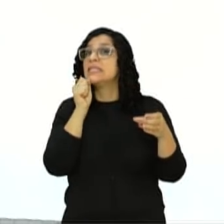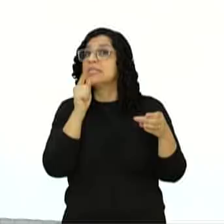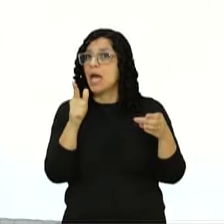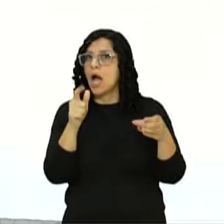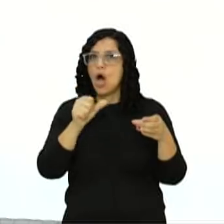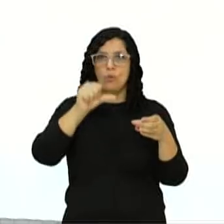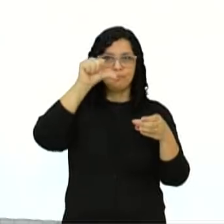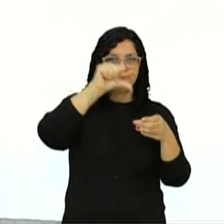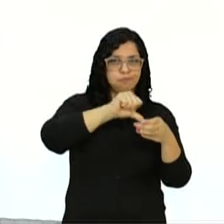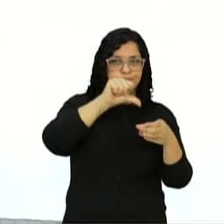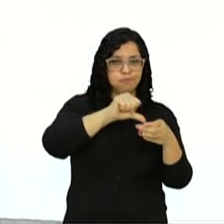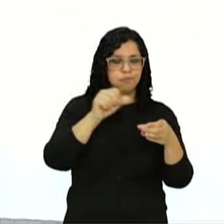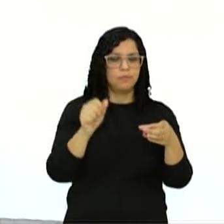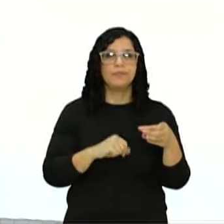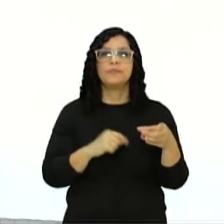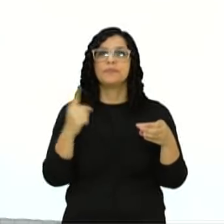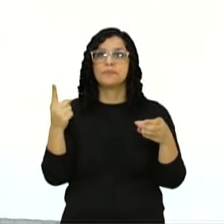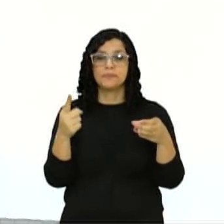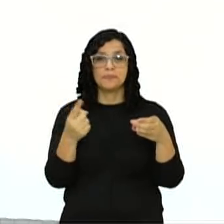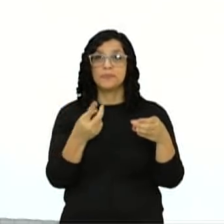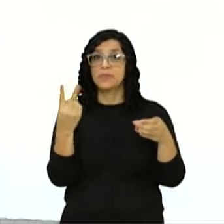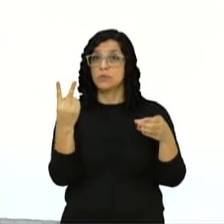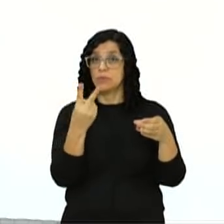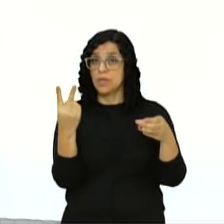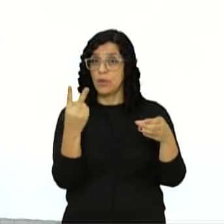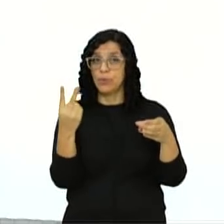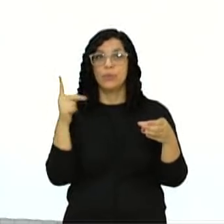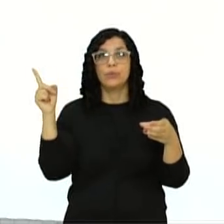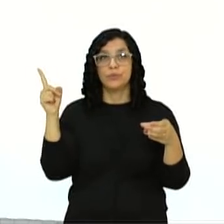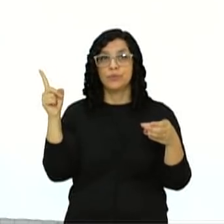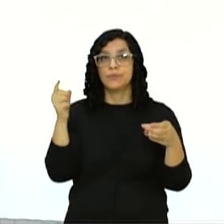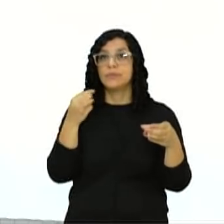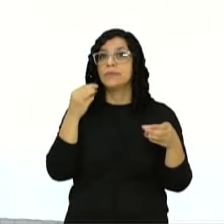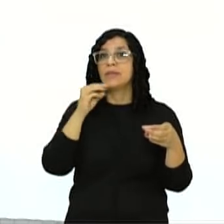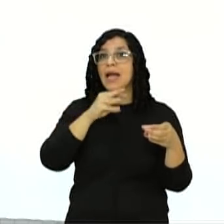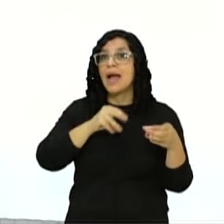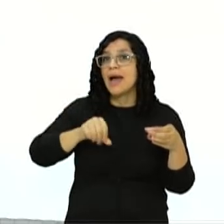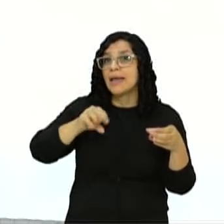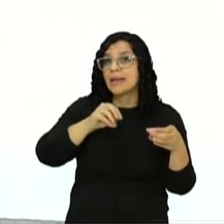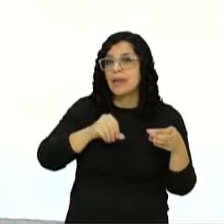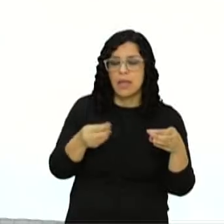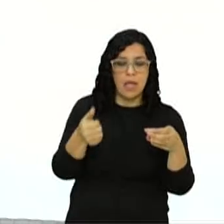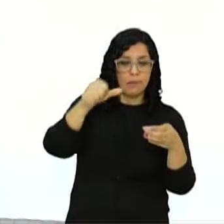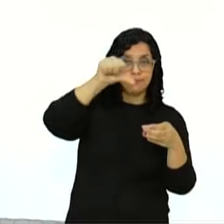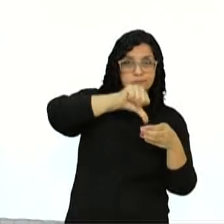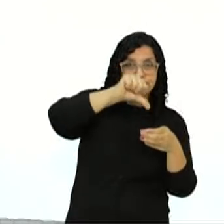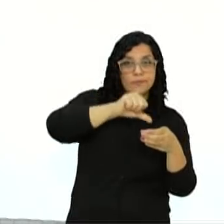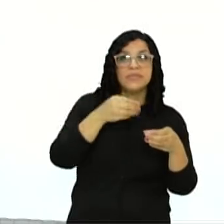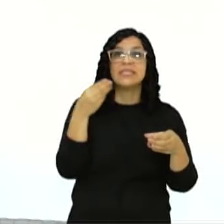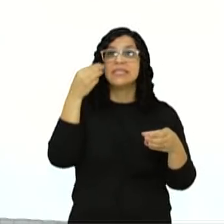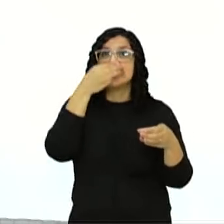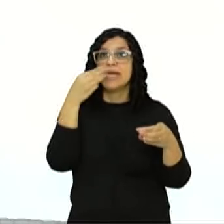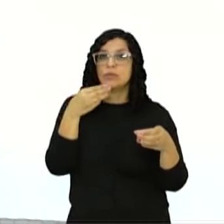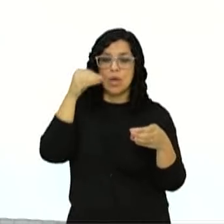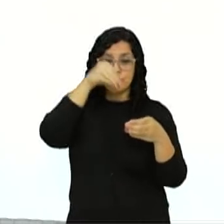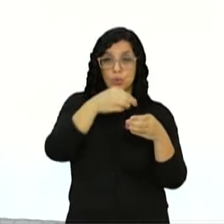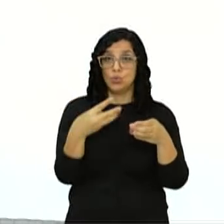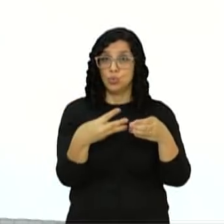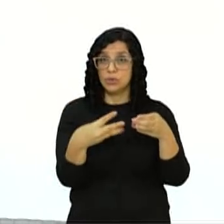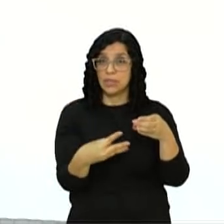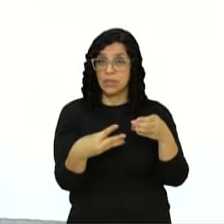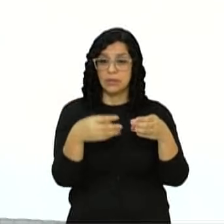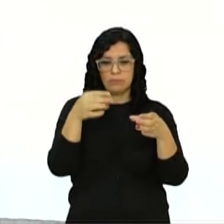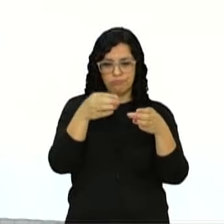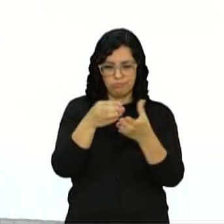Quais materiais são esses? Sal de cozinha, areia e açúcar. Quando eu junto tudo